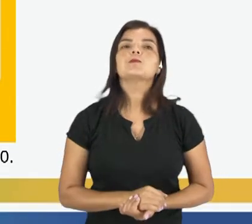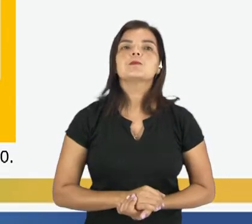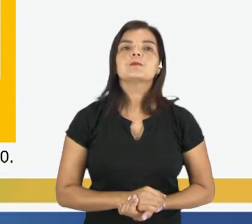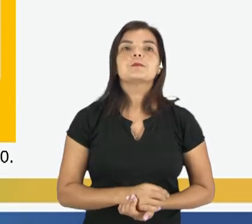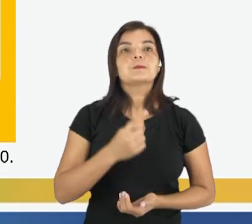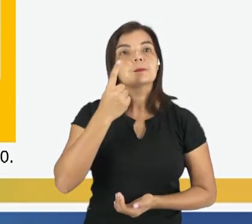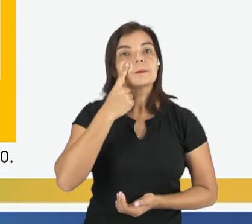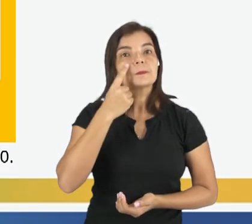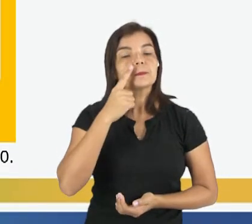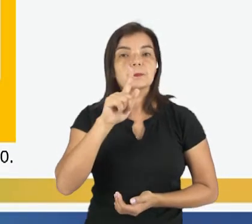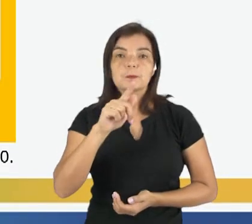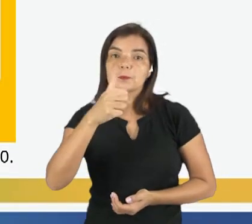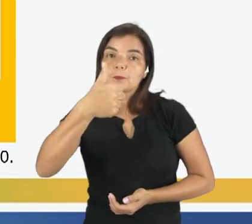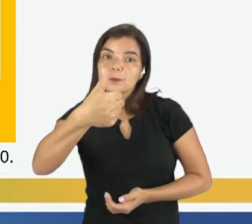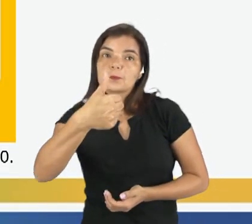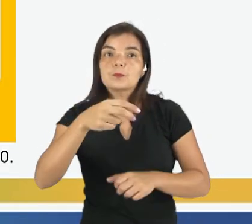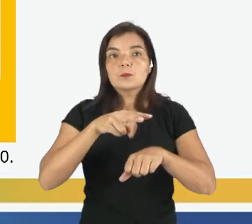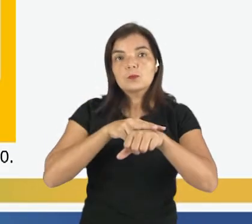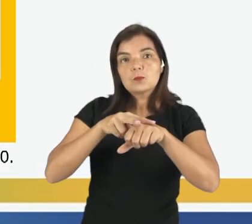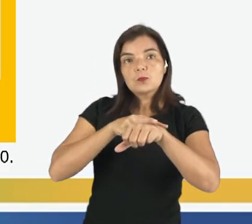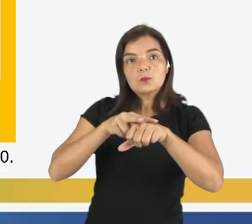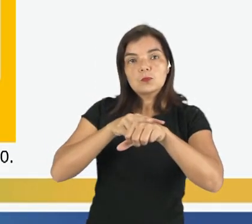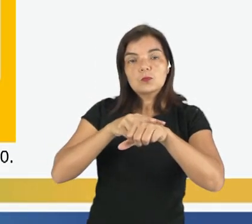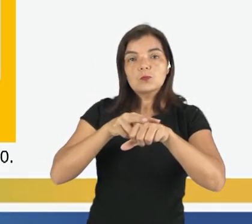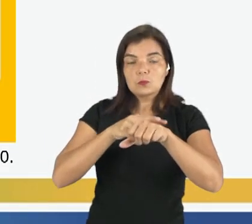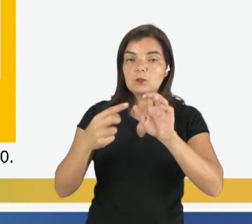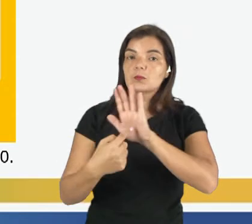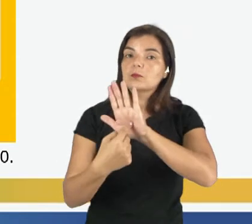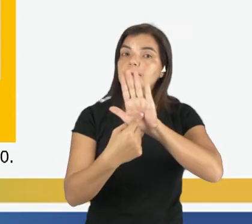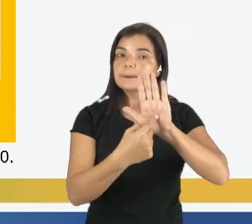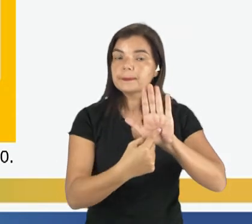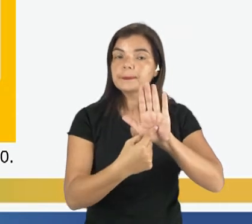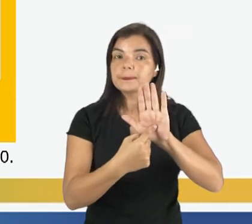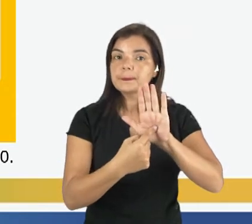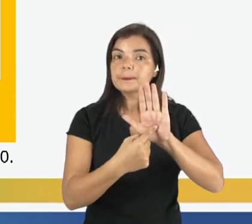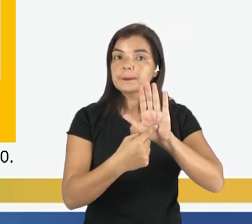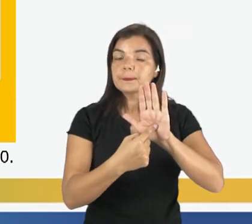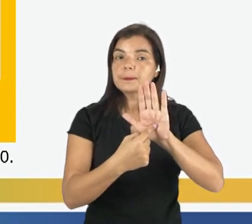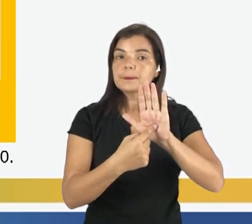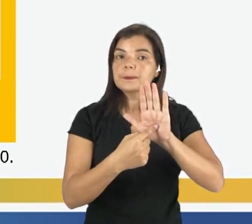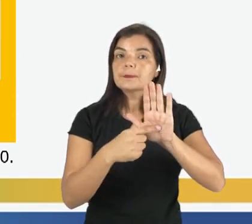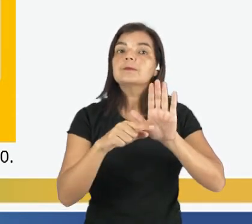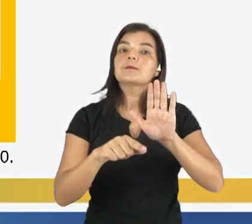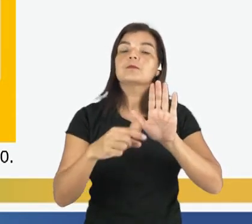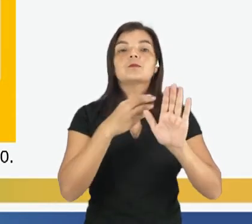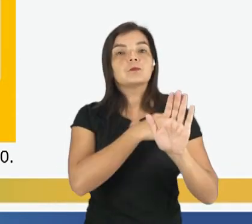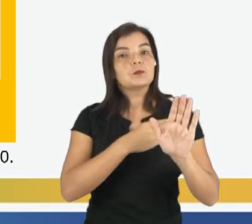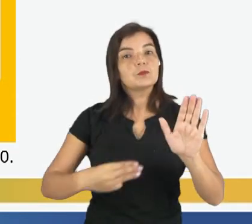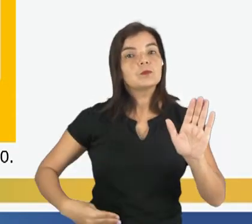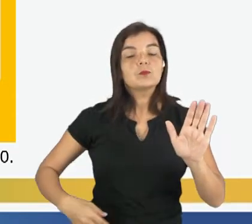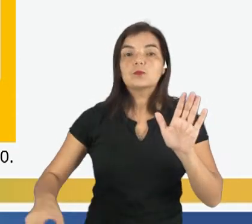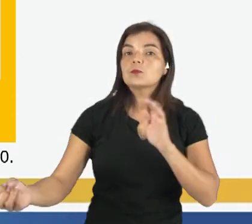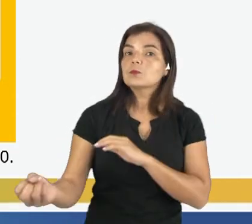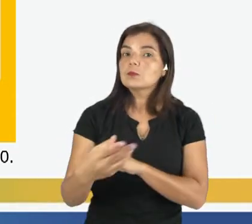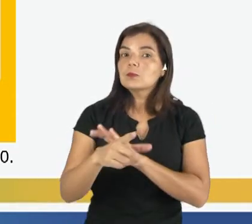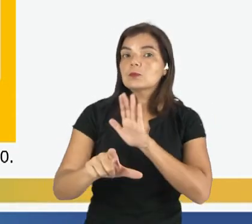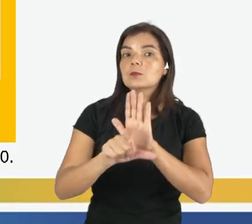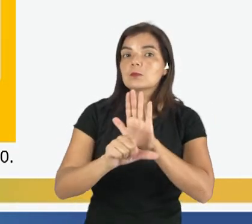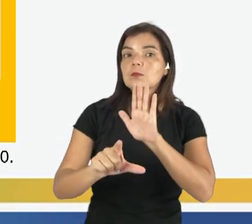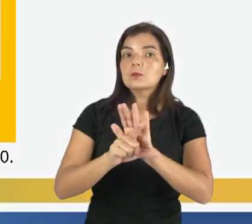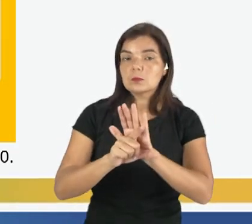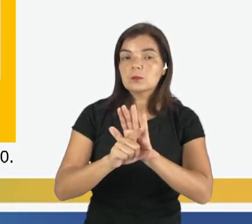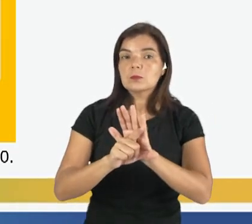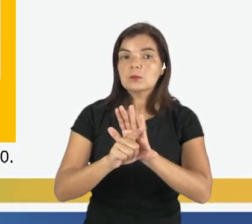a lead é essa parte verdezinha que vocês estão vendo em destaque aí na G1 Política. O ministro diz que nova lei,